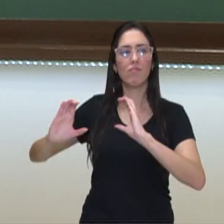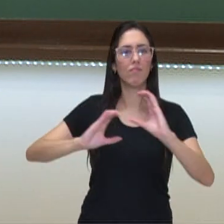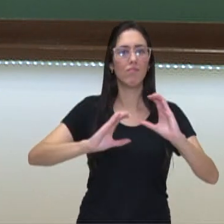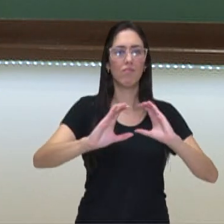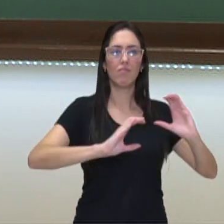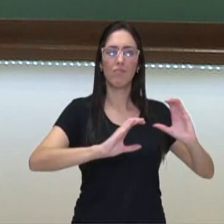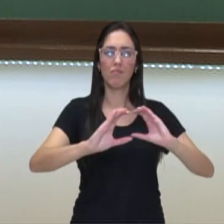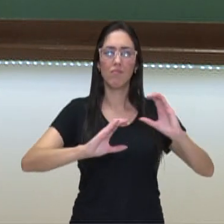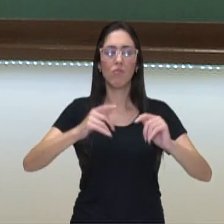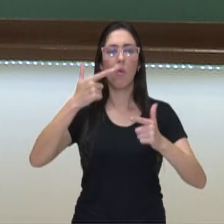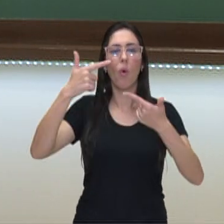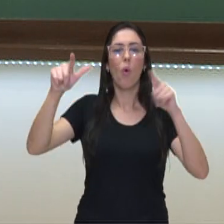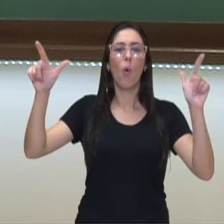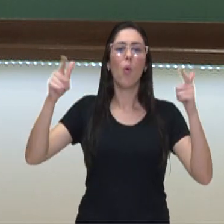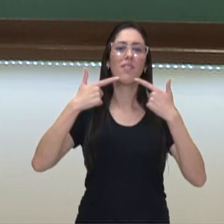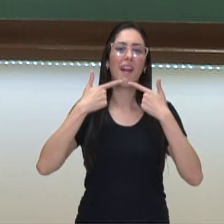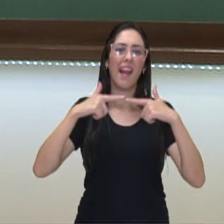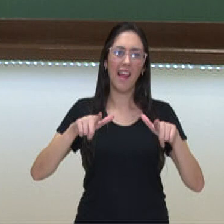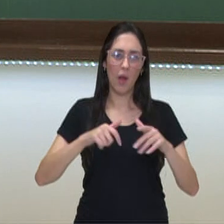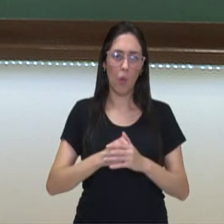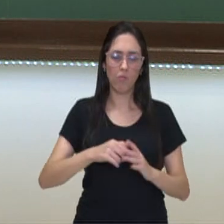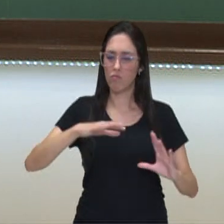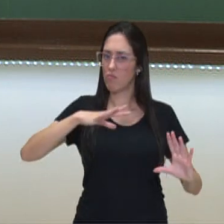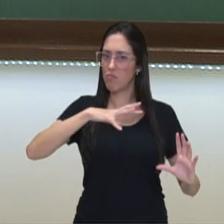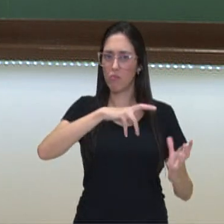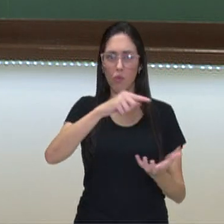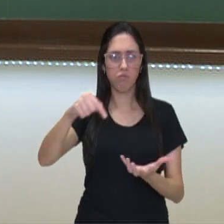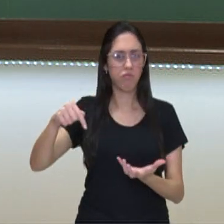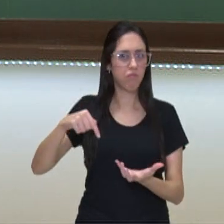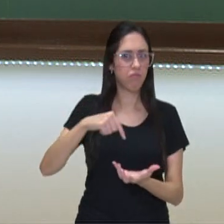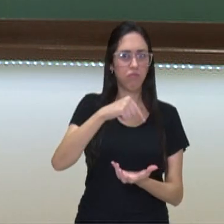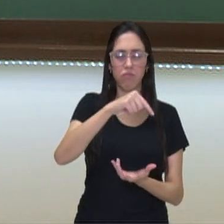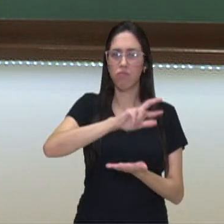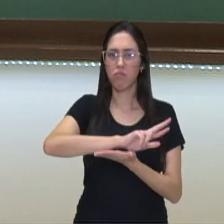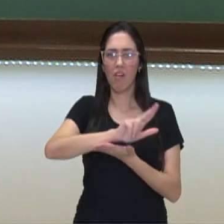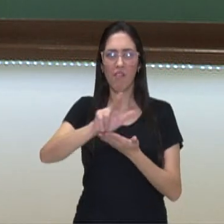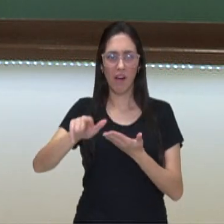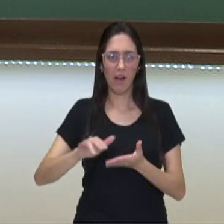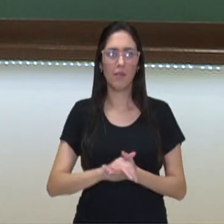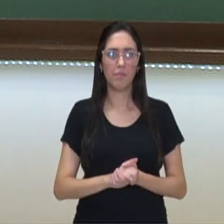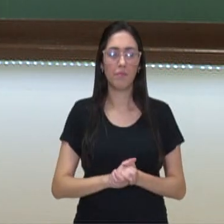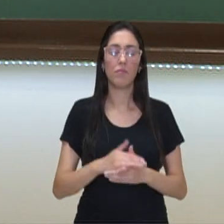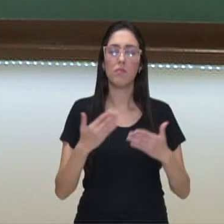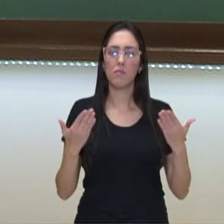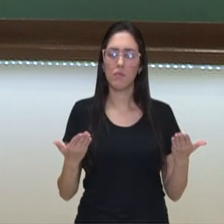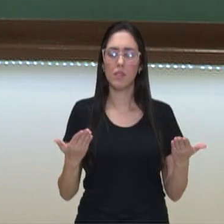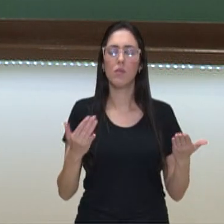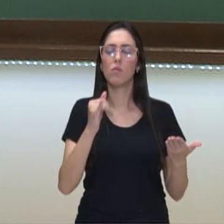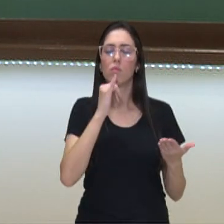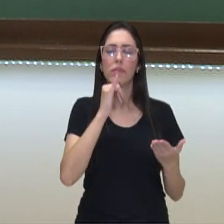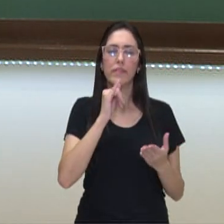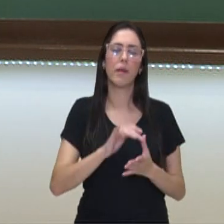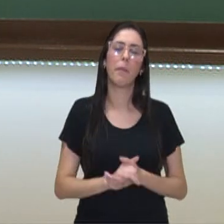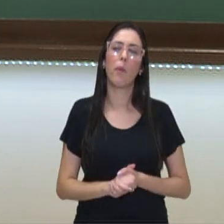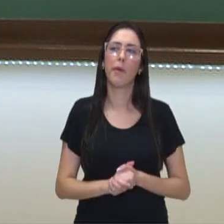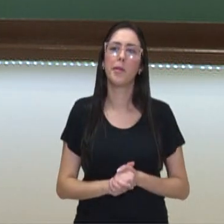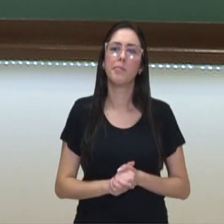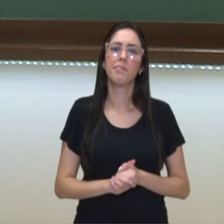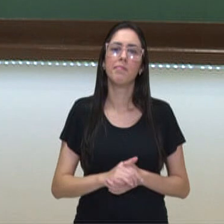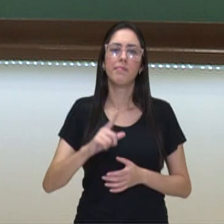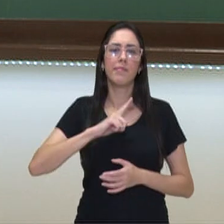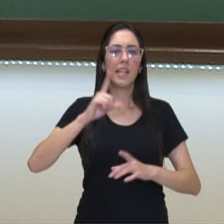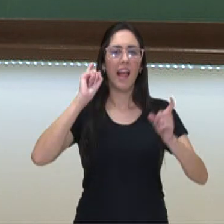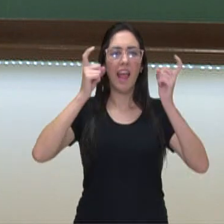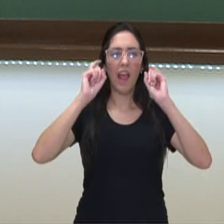falantes de outras línguas, né, do mundo todo. Então, quando a gente tem uma reunião com